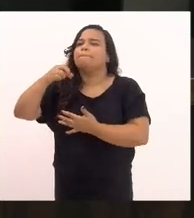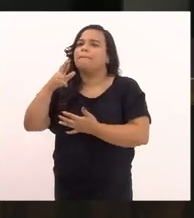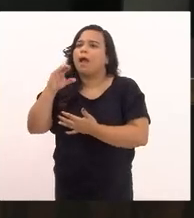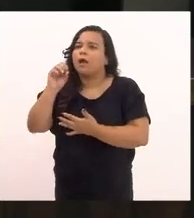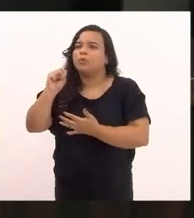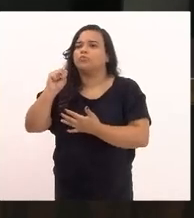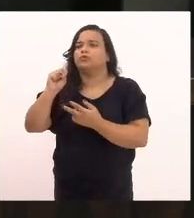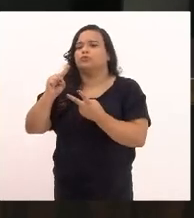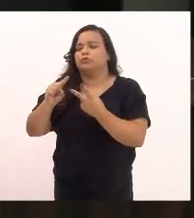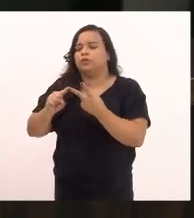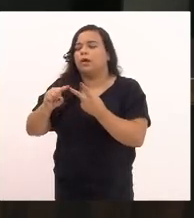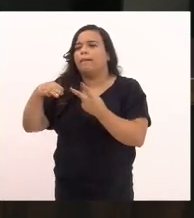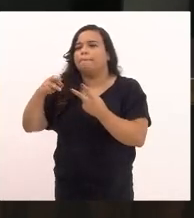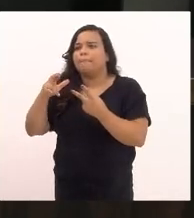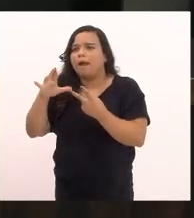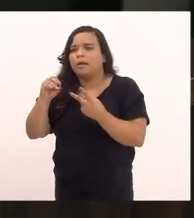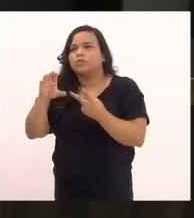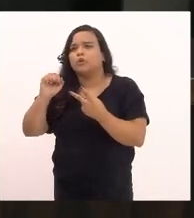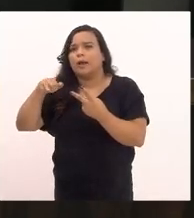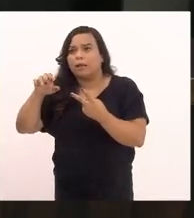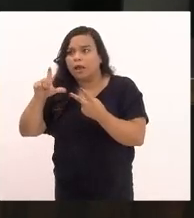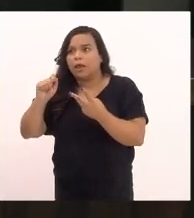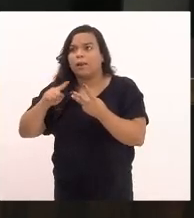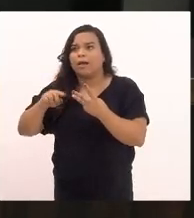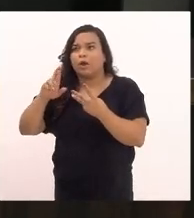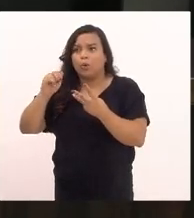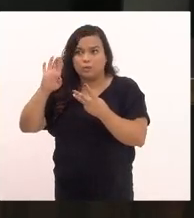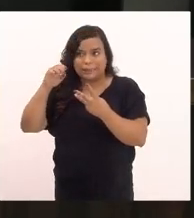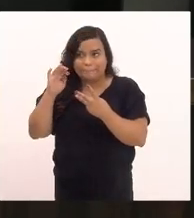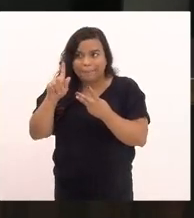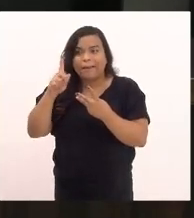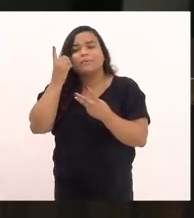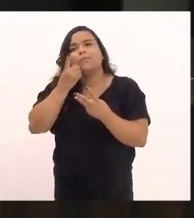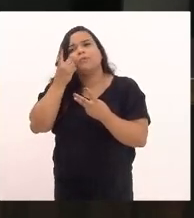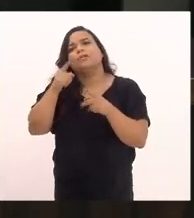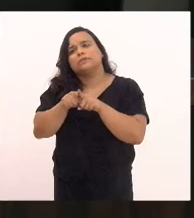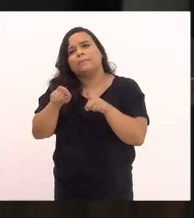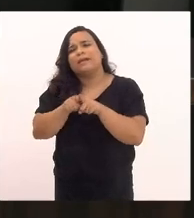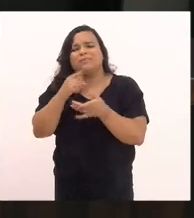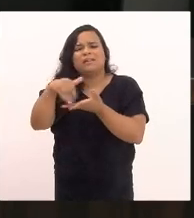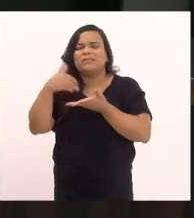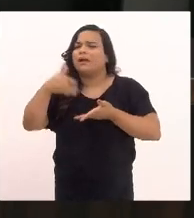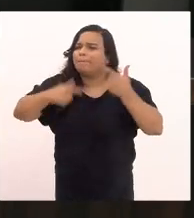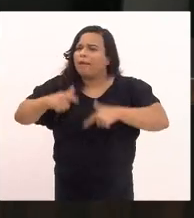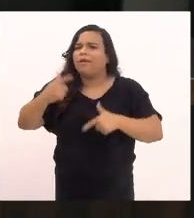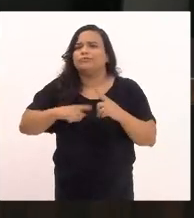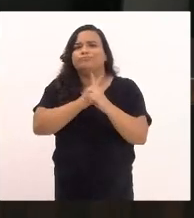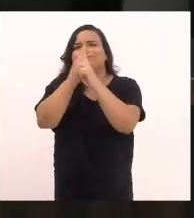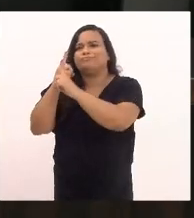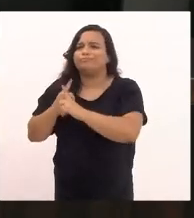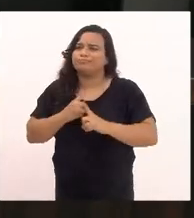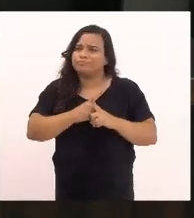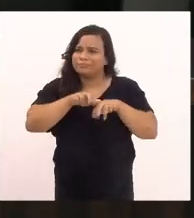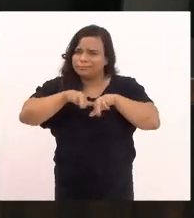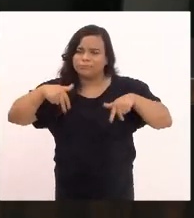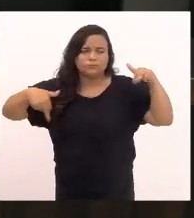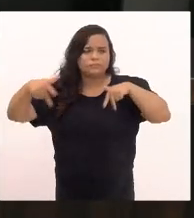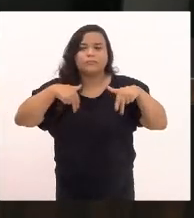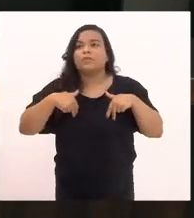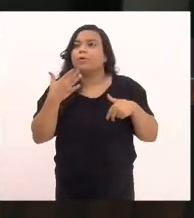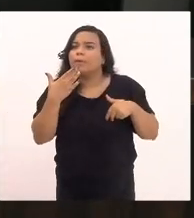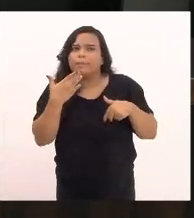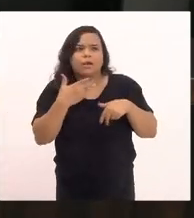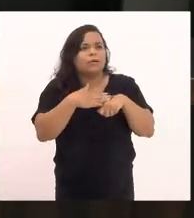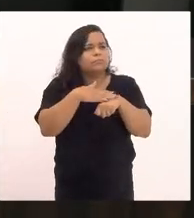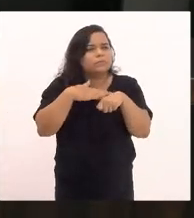deputado Rosenberg Reis, mais secretários presentes, e eu falei lá com as pessoas